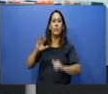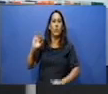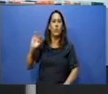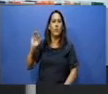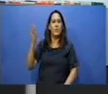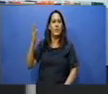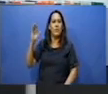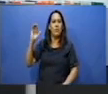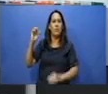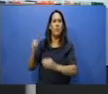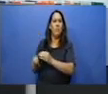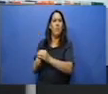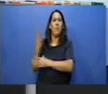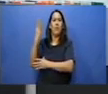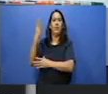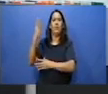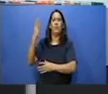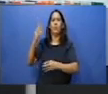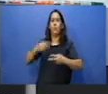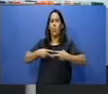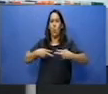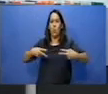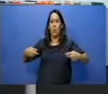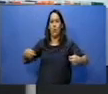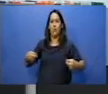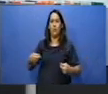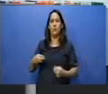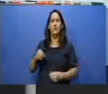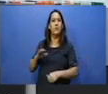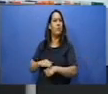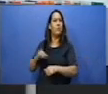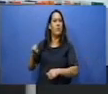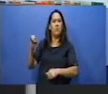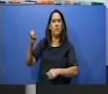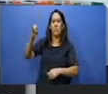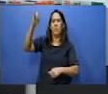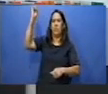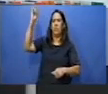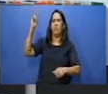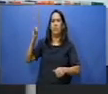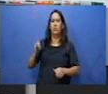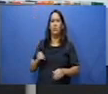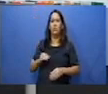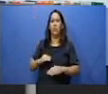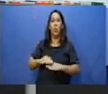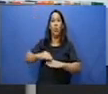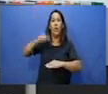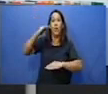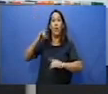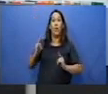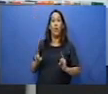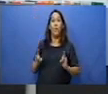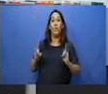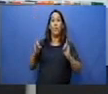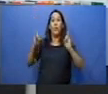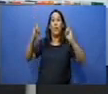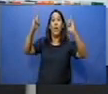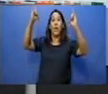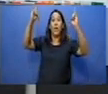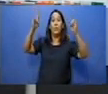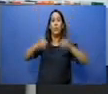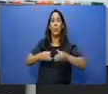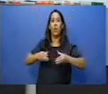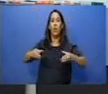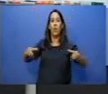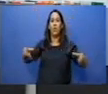acontecimentos do mundo. Lembra lá na aula da professora Vanessa? O maior prédio, se você faz o maior bolo,